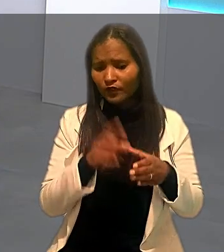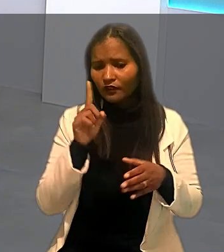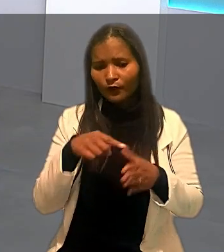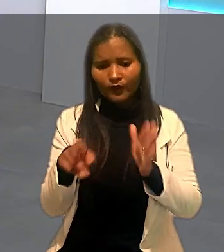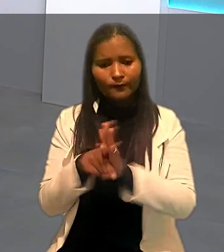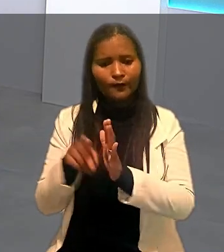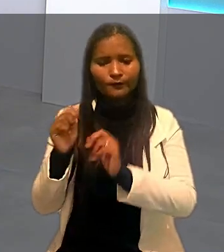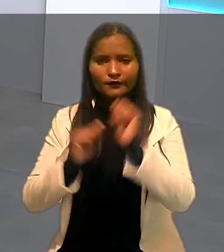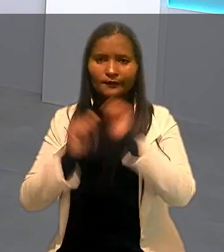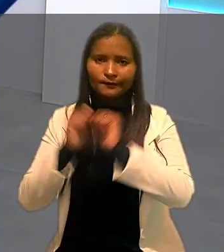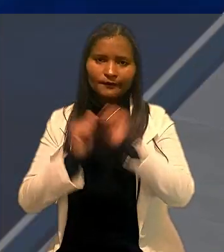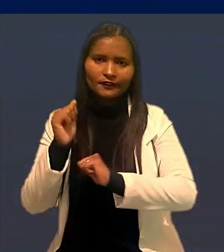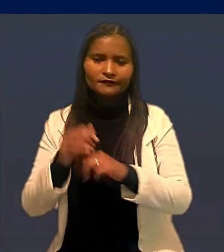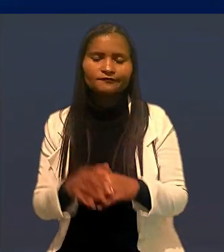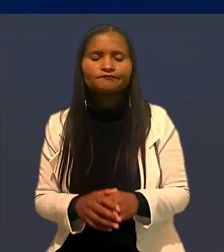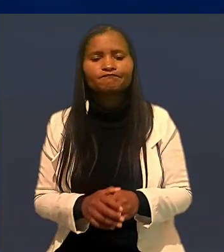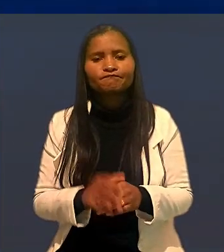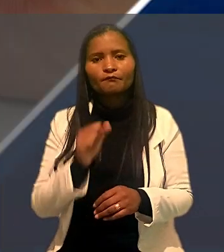era corporativo.